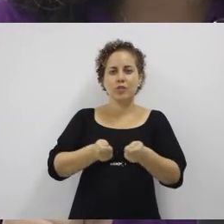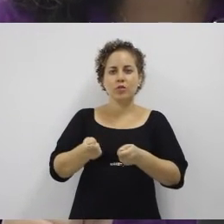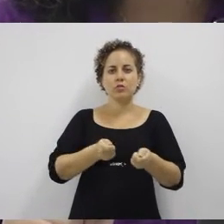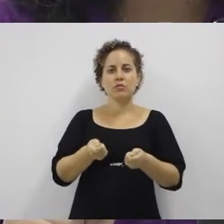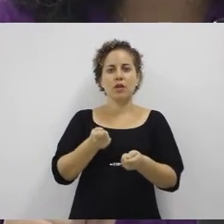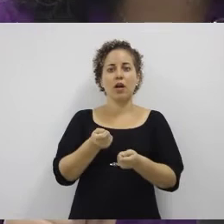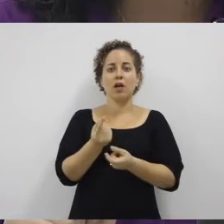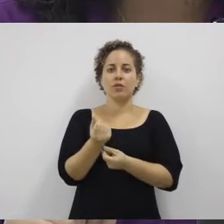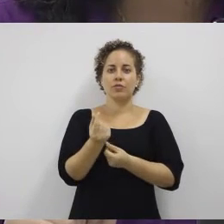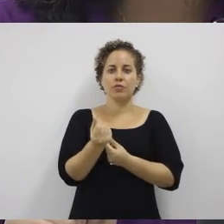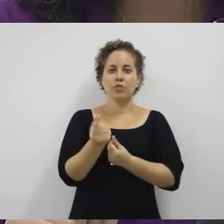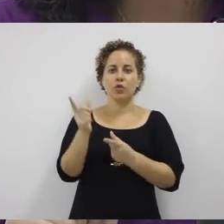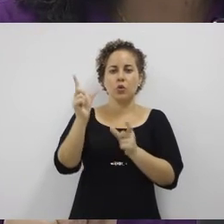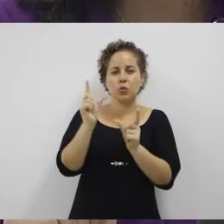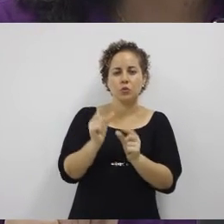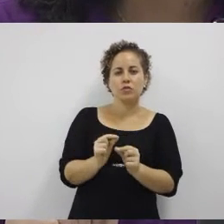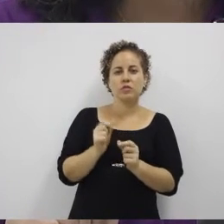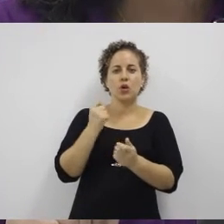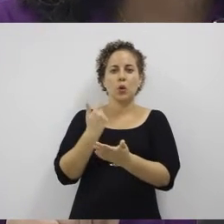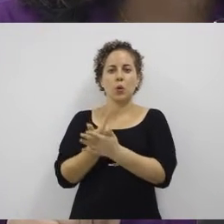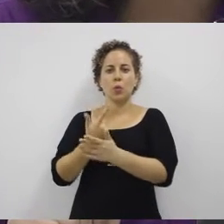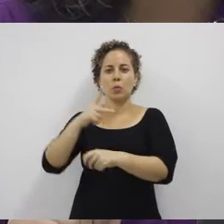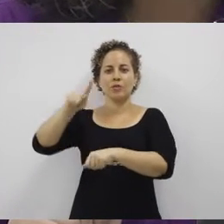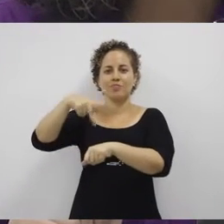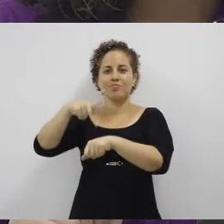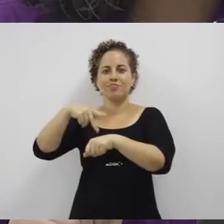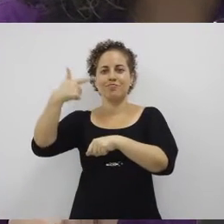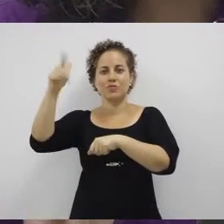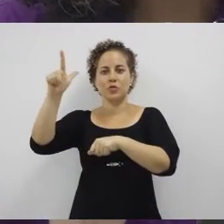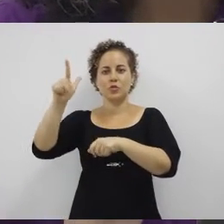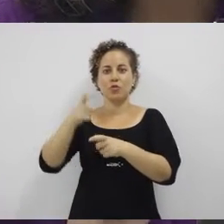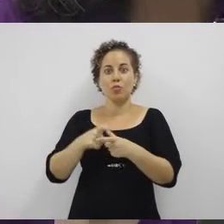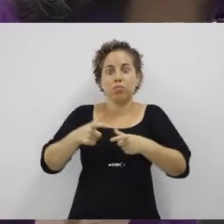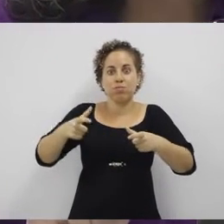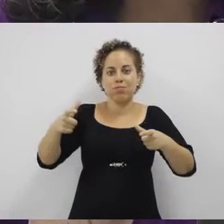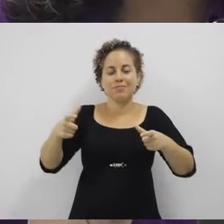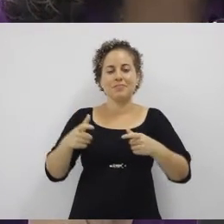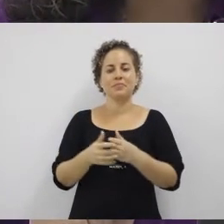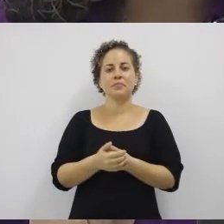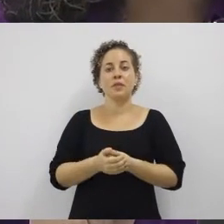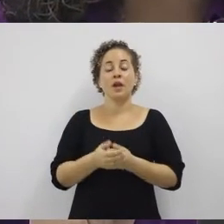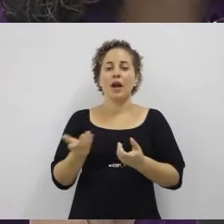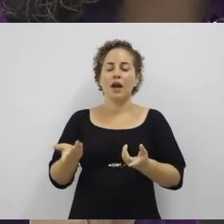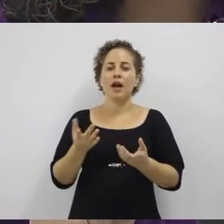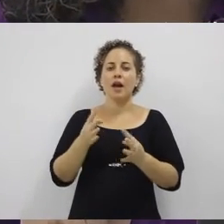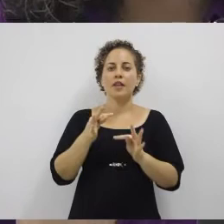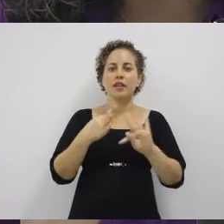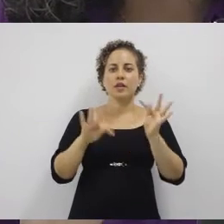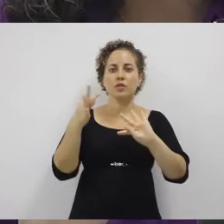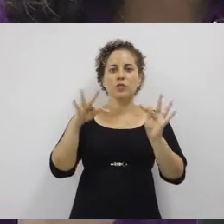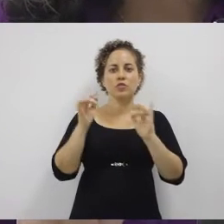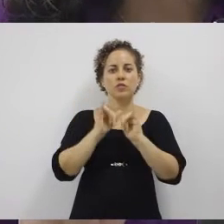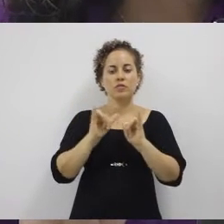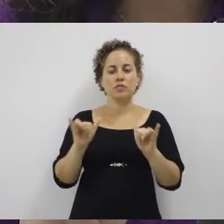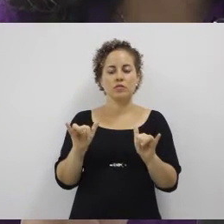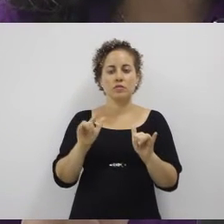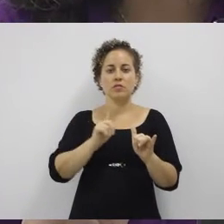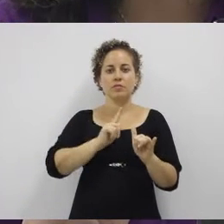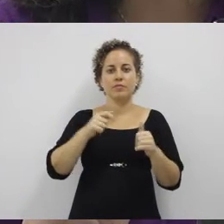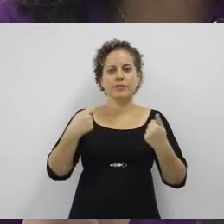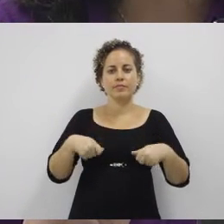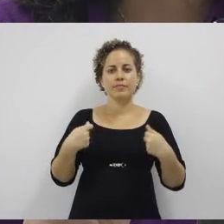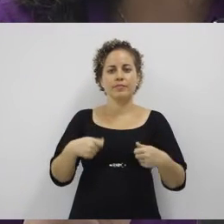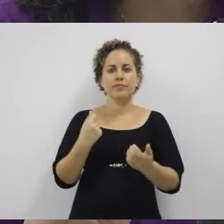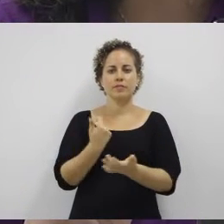redução de custos em compras internacionais com altos volumes. Quanto à tecnologia da informação, é muito importante também que a